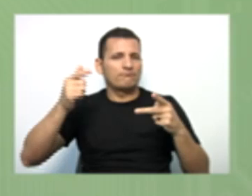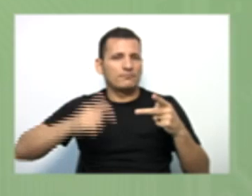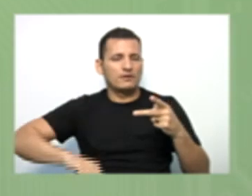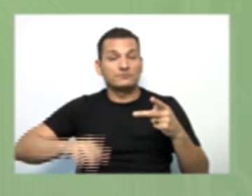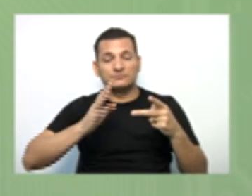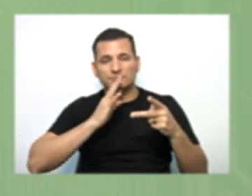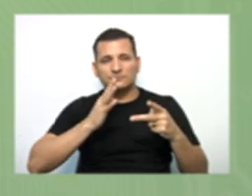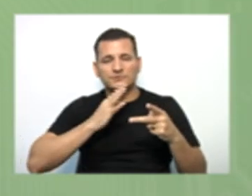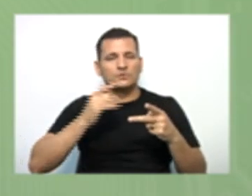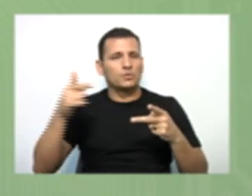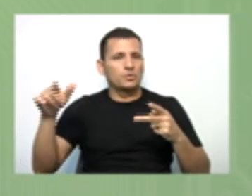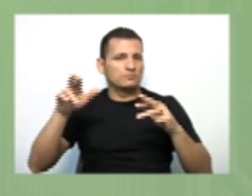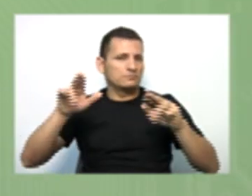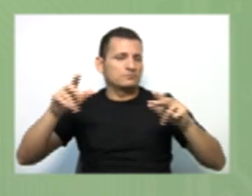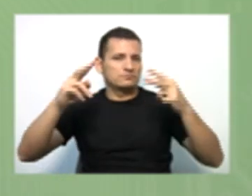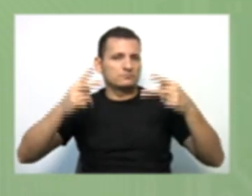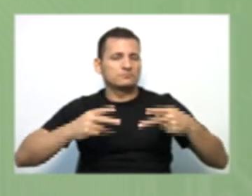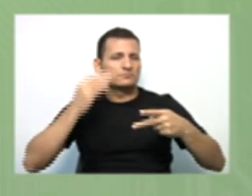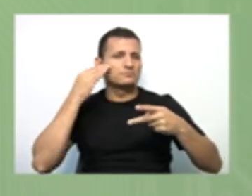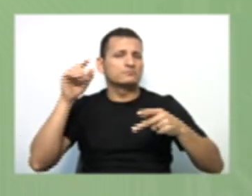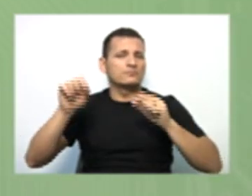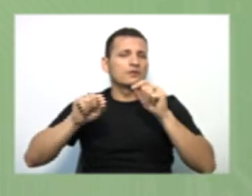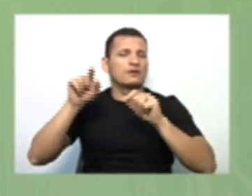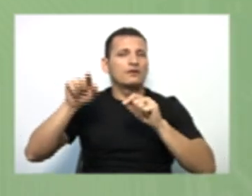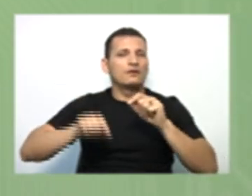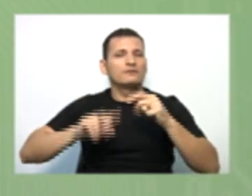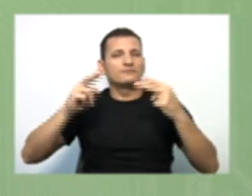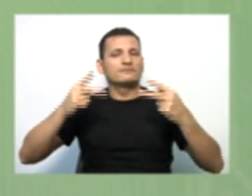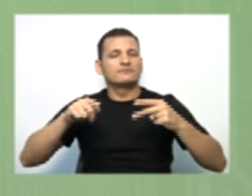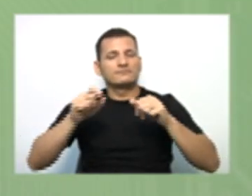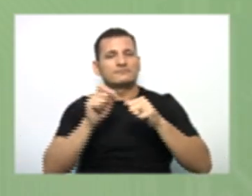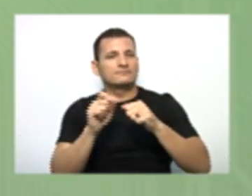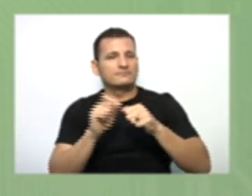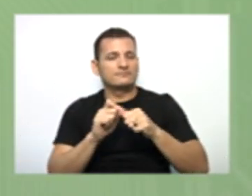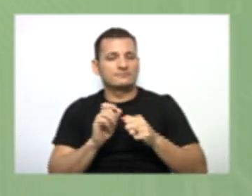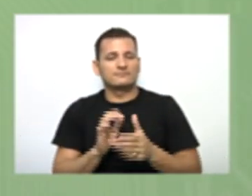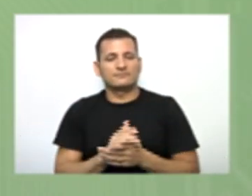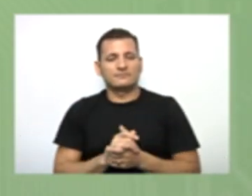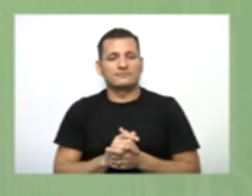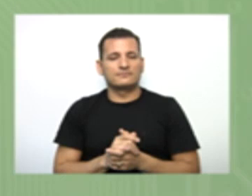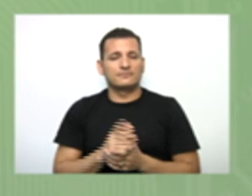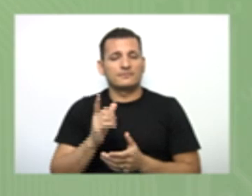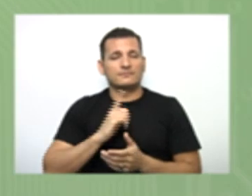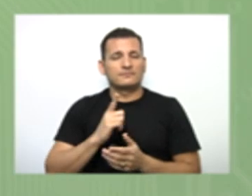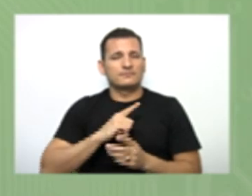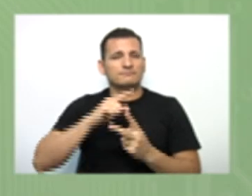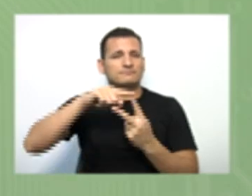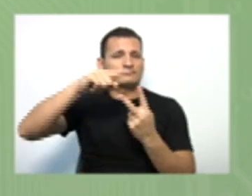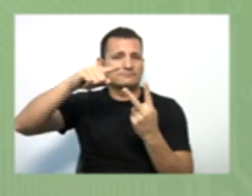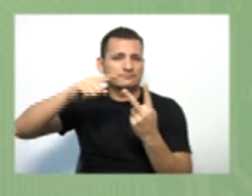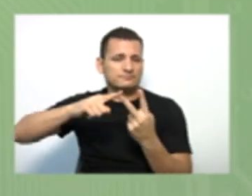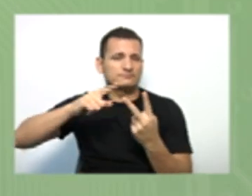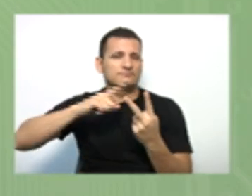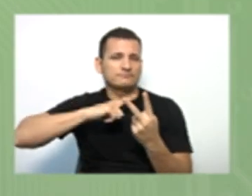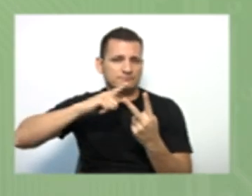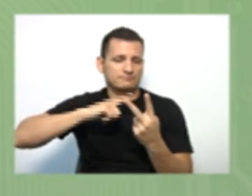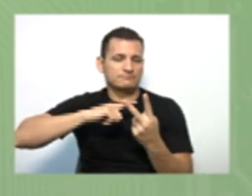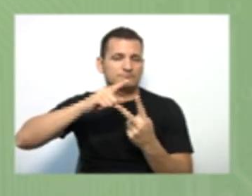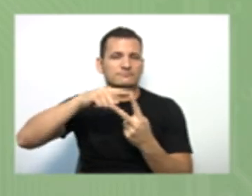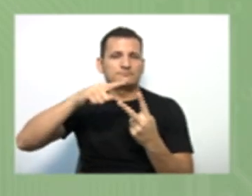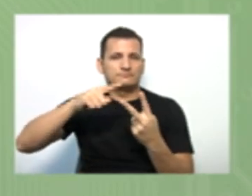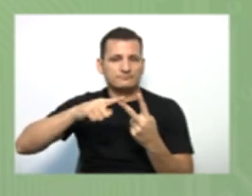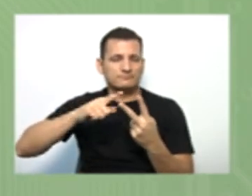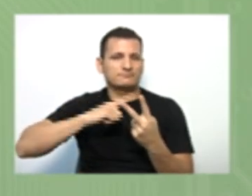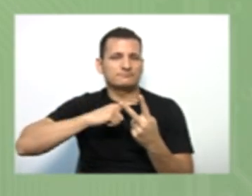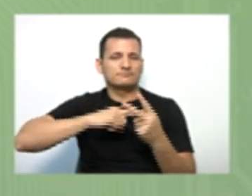conhecer mais algumas tags e entender o que é que elas fazem propriamente dito. Então, existem dois grupos de